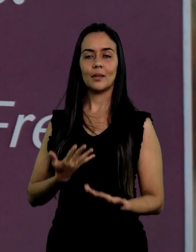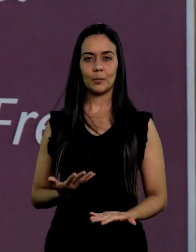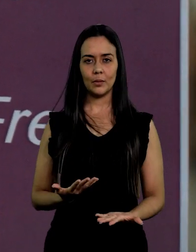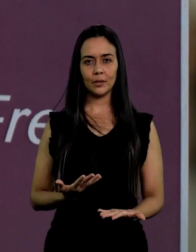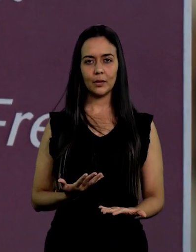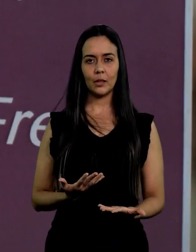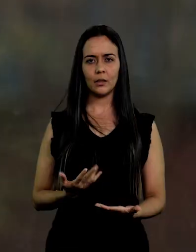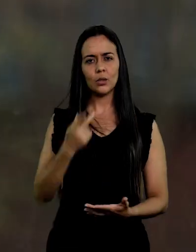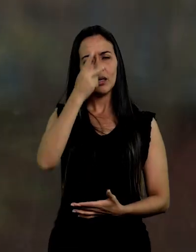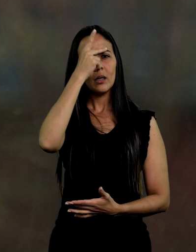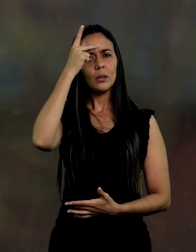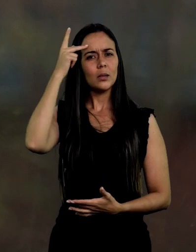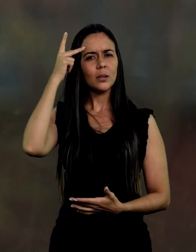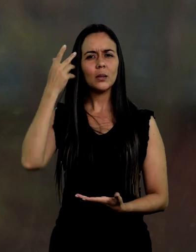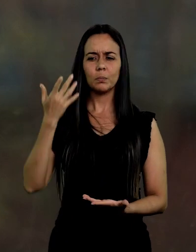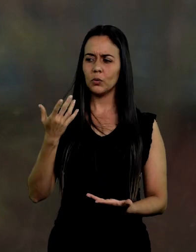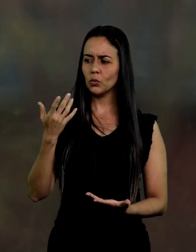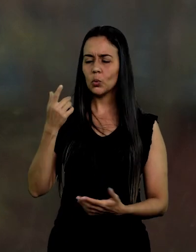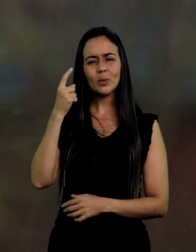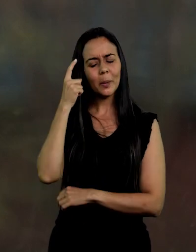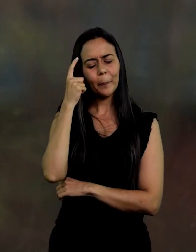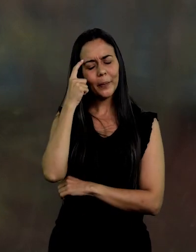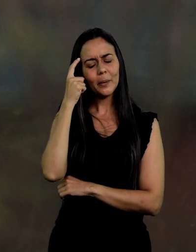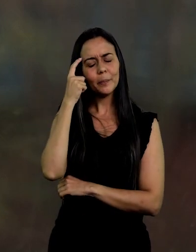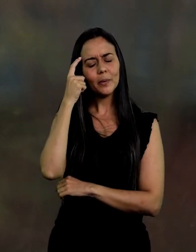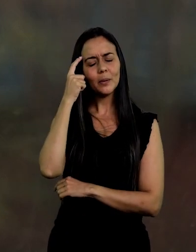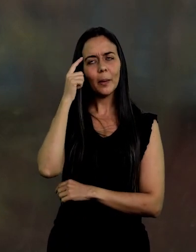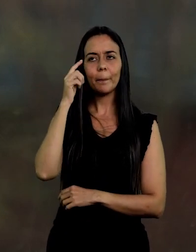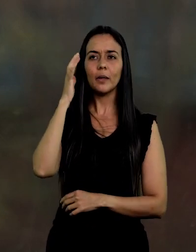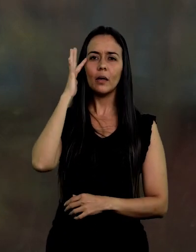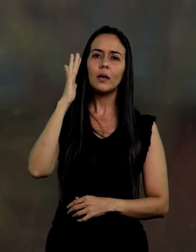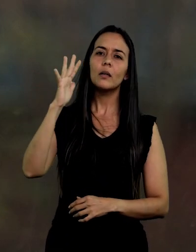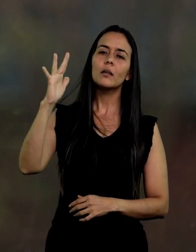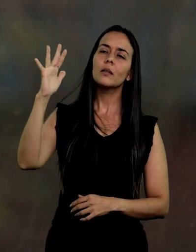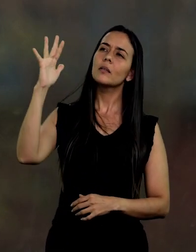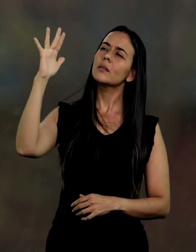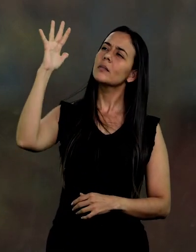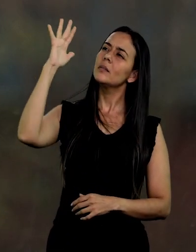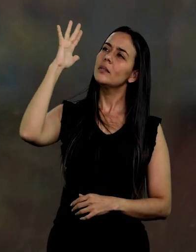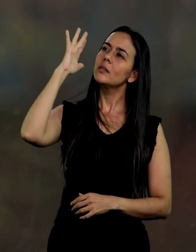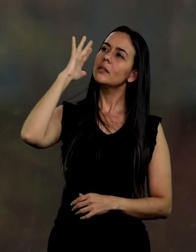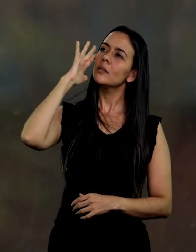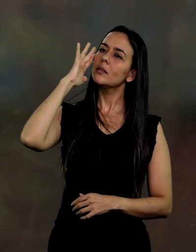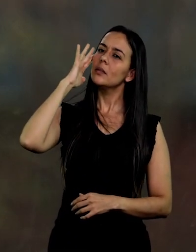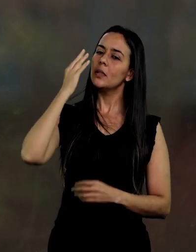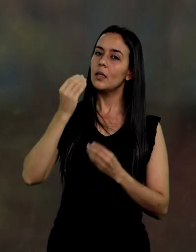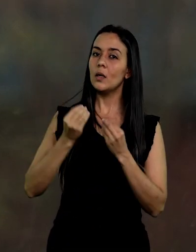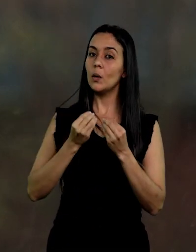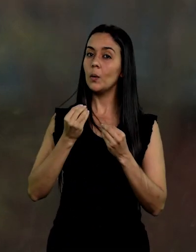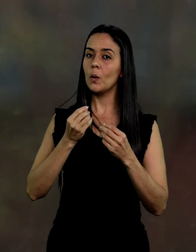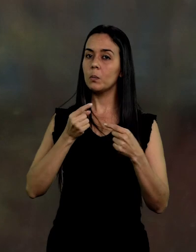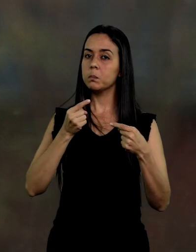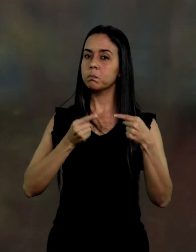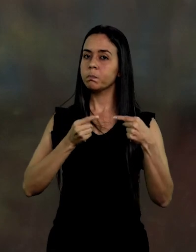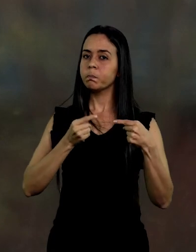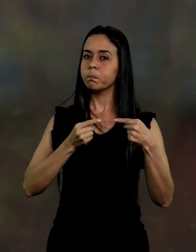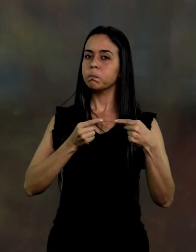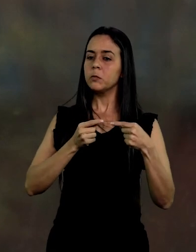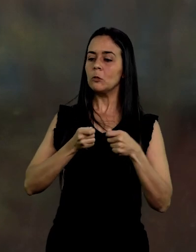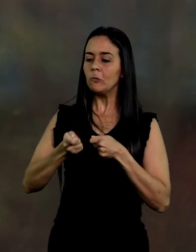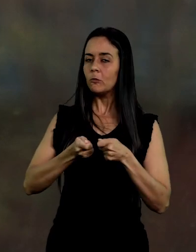Muita gente tem pensado hoje na filosofia ou uma força de resistência política,